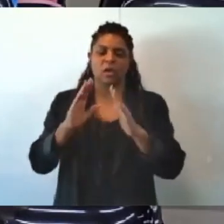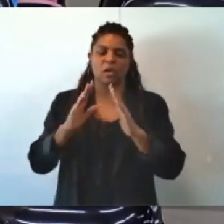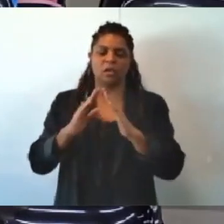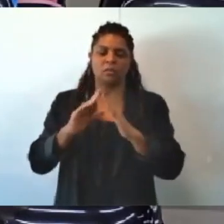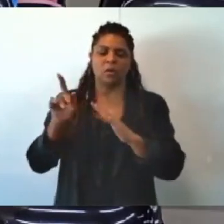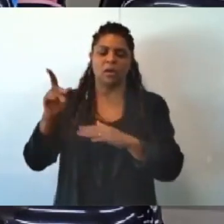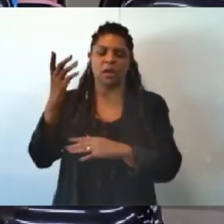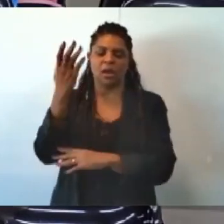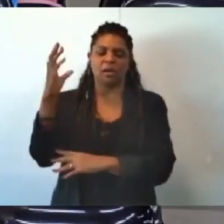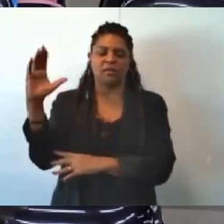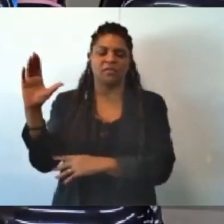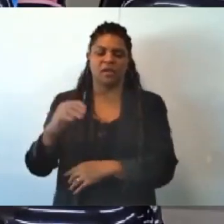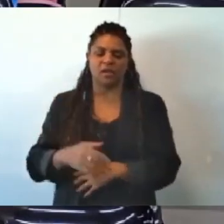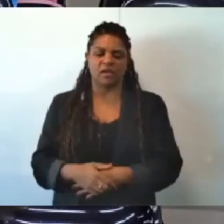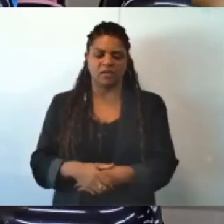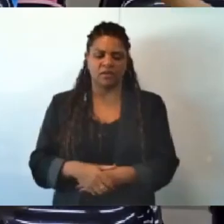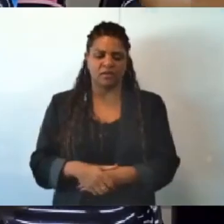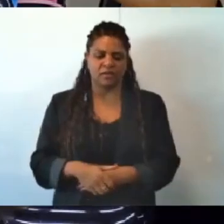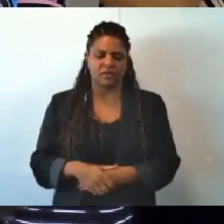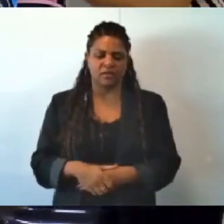meter